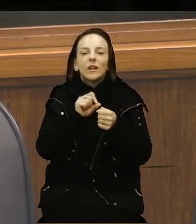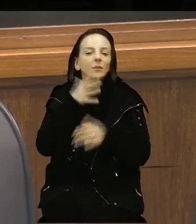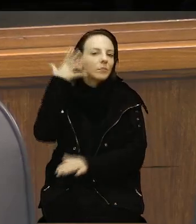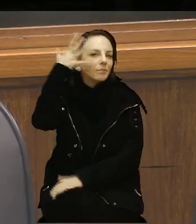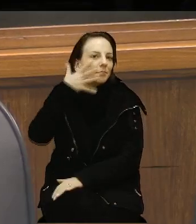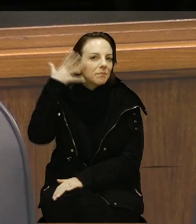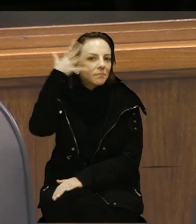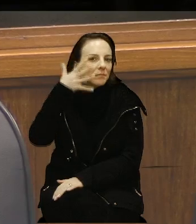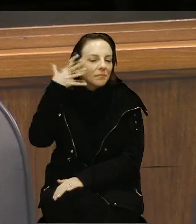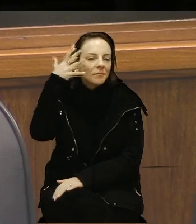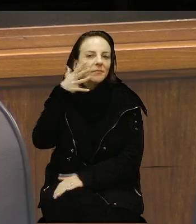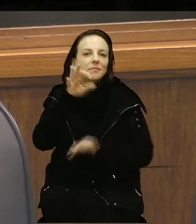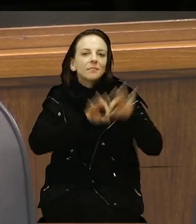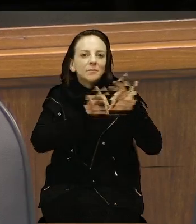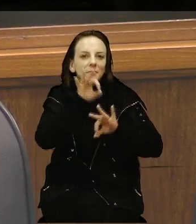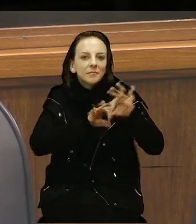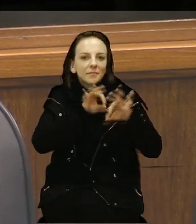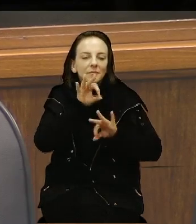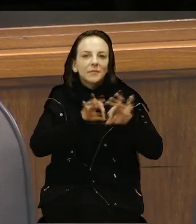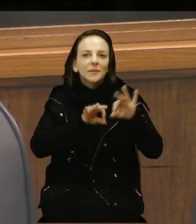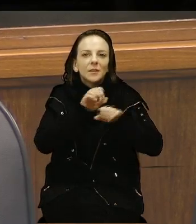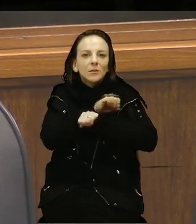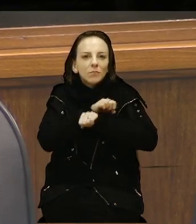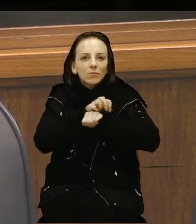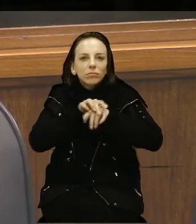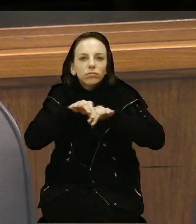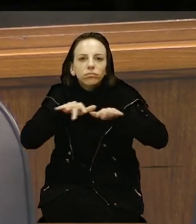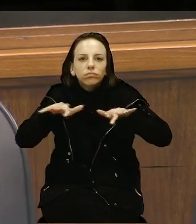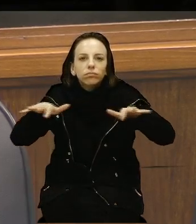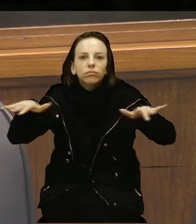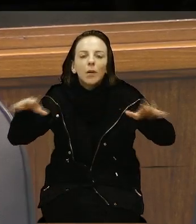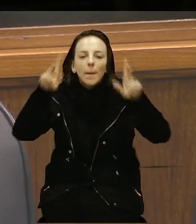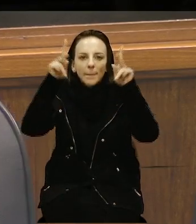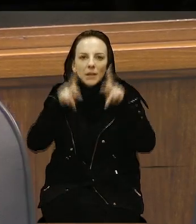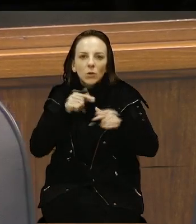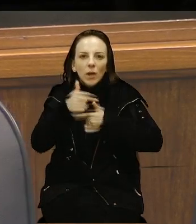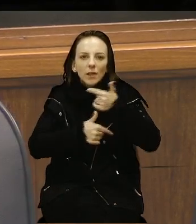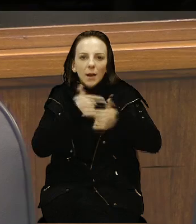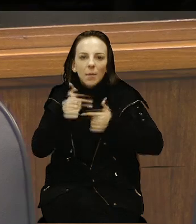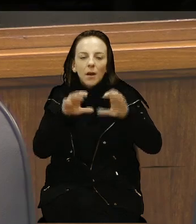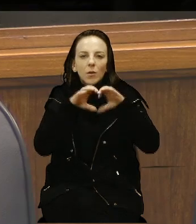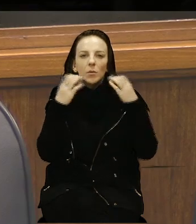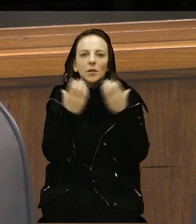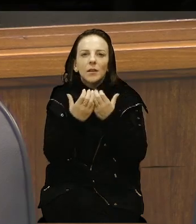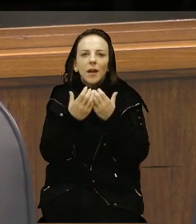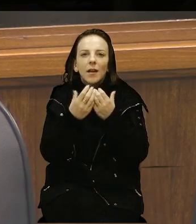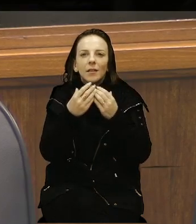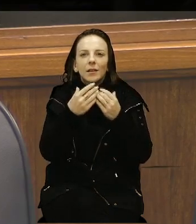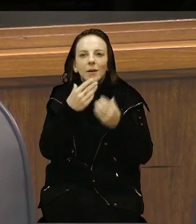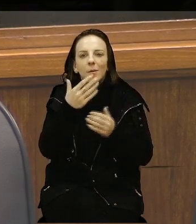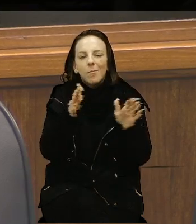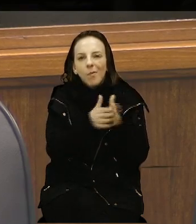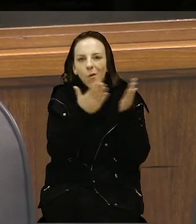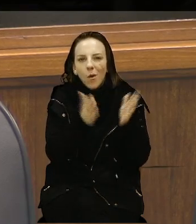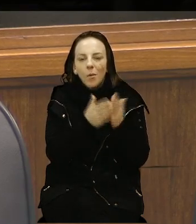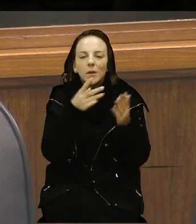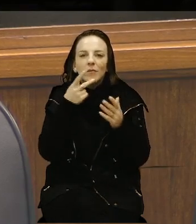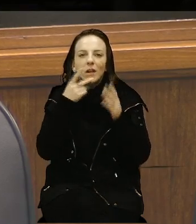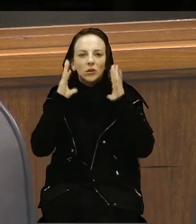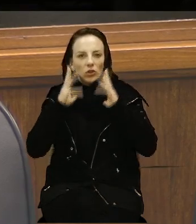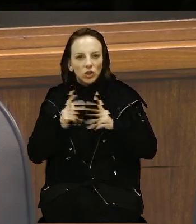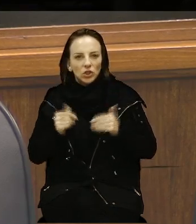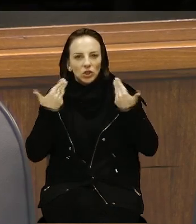palestras preparando multiplicadores para atuarem em comunidades carentes, abordando questões de higiene,